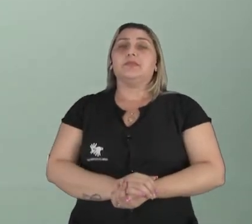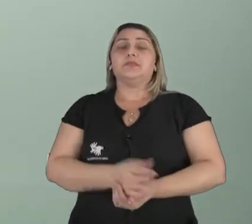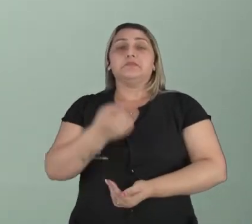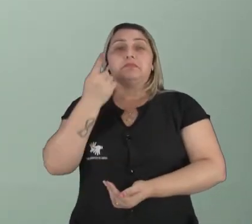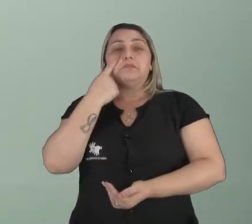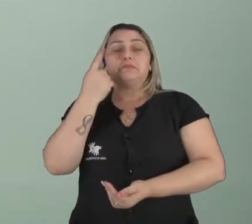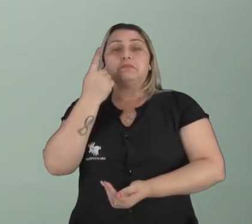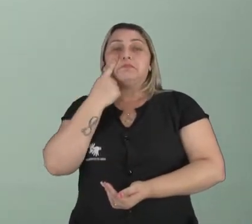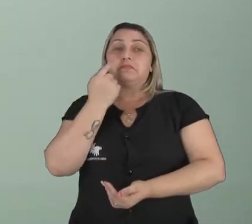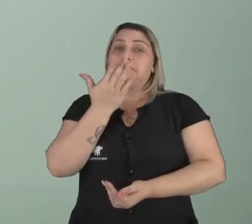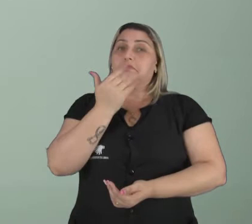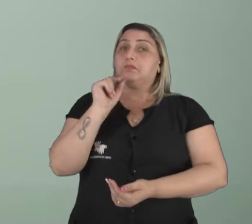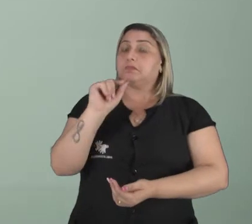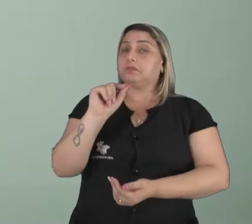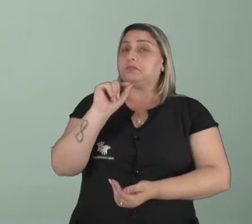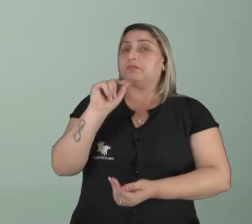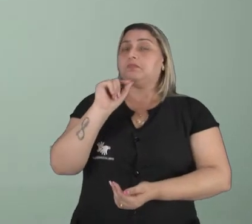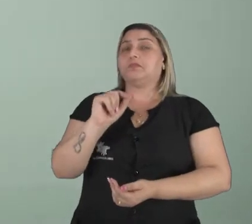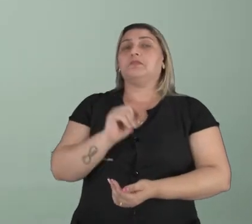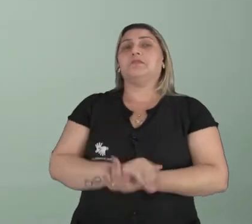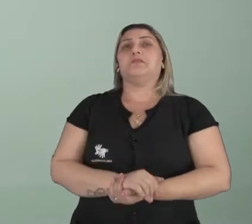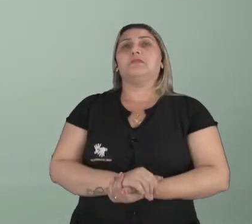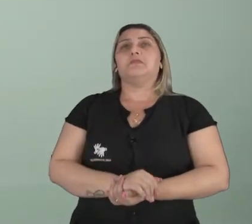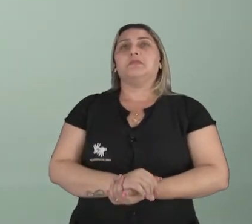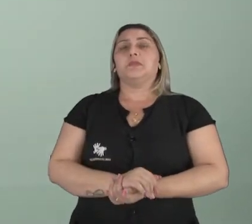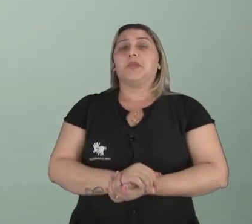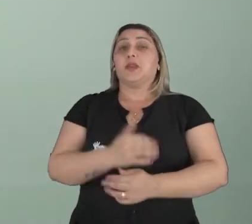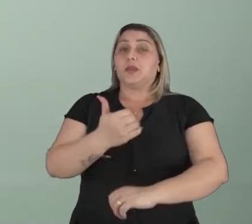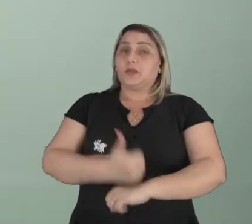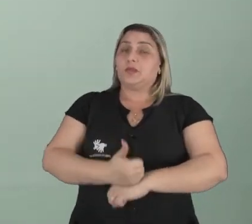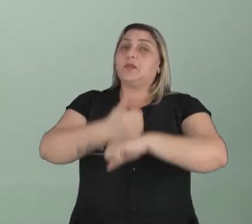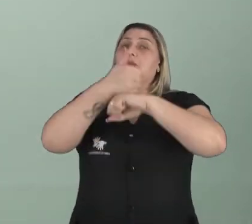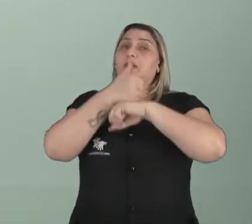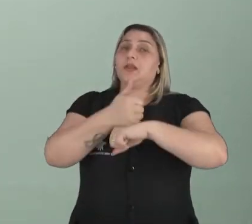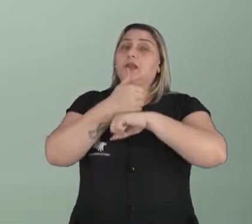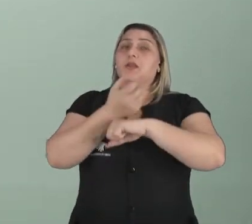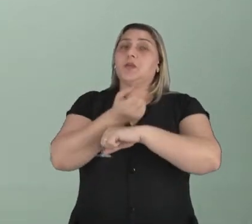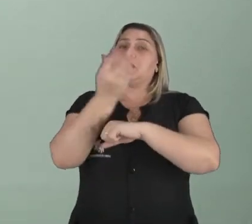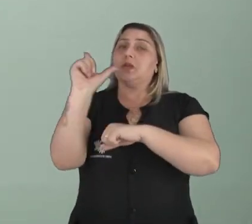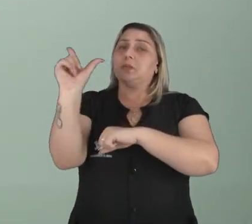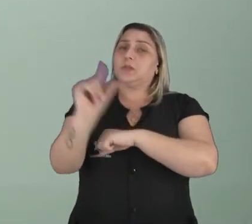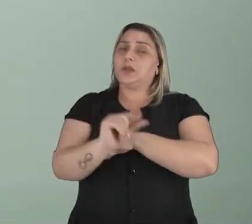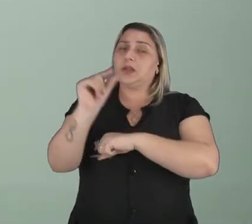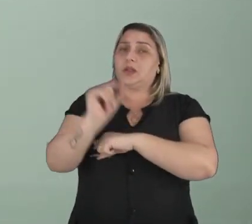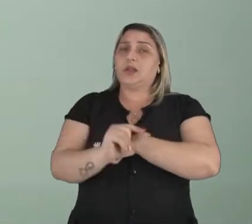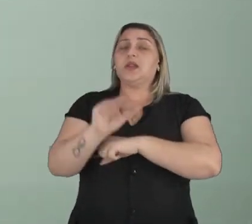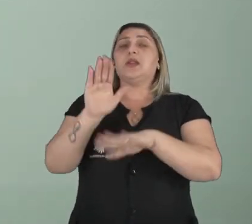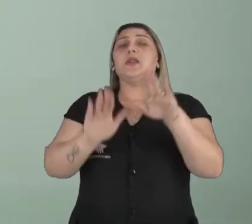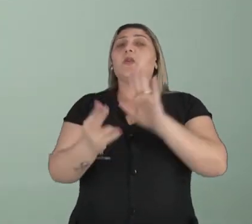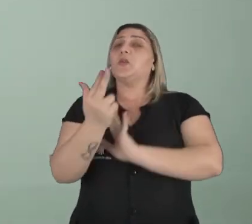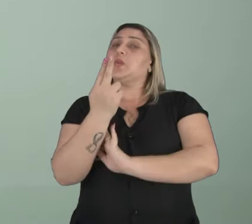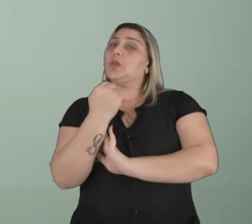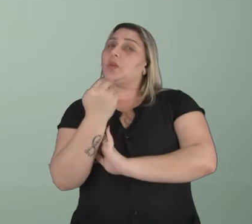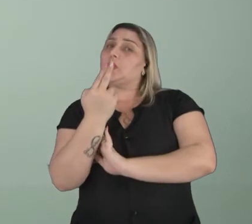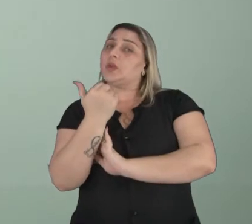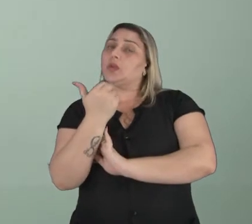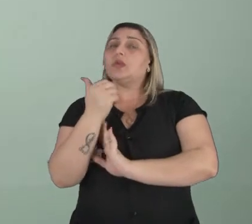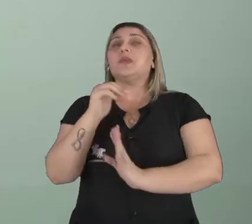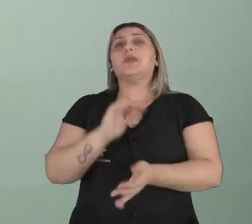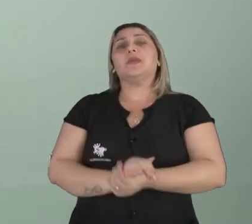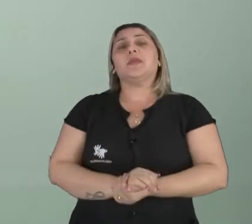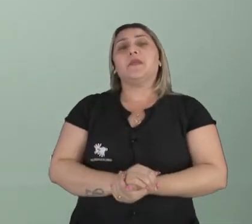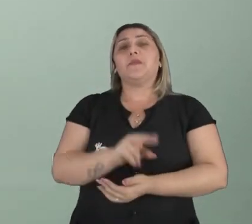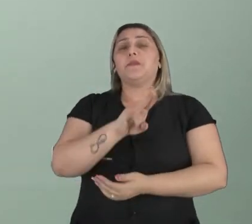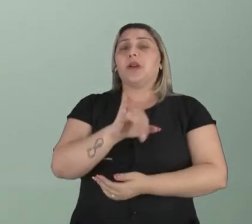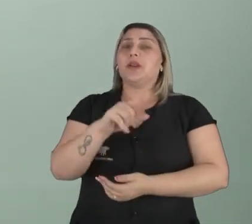observação na alimentação com alimentação de qualidade com quantidades pequenas de acordo com o nutricionista né